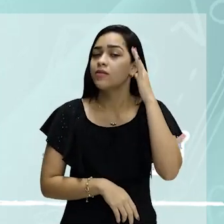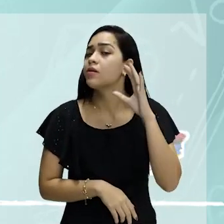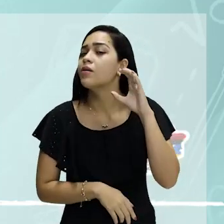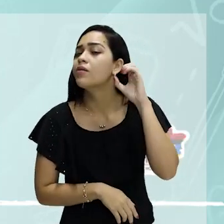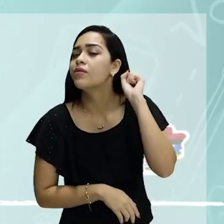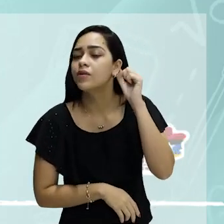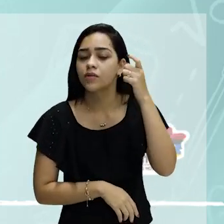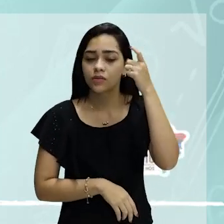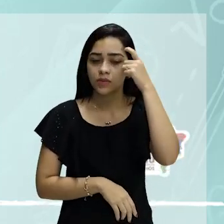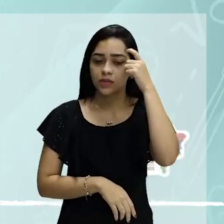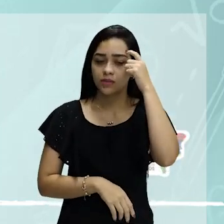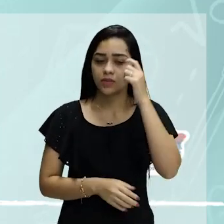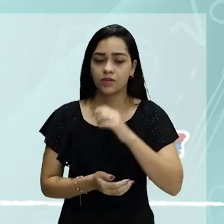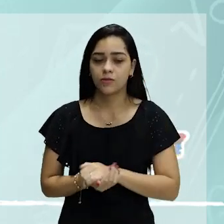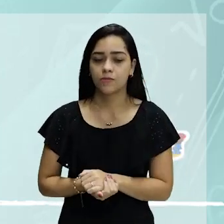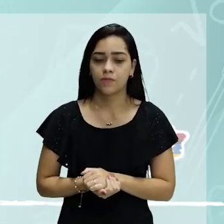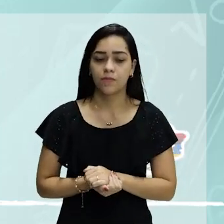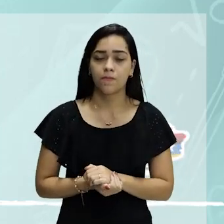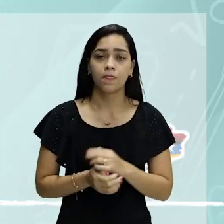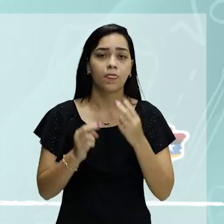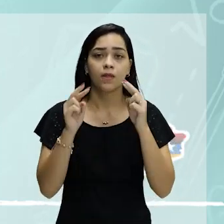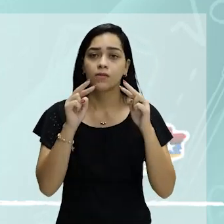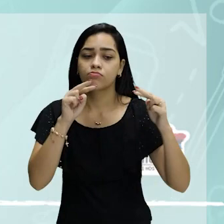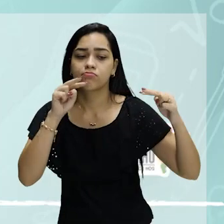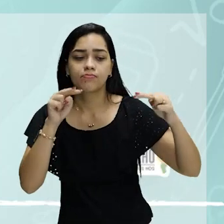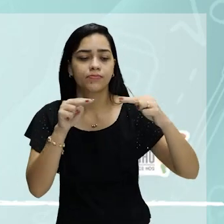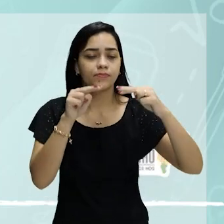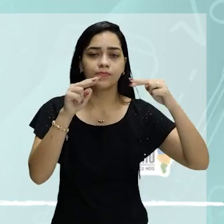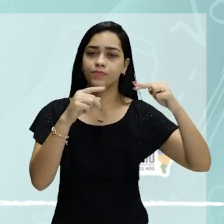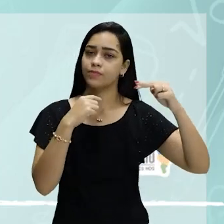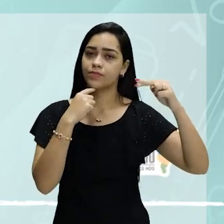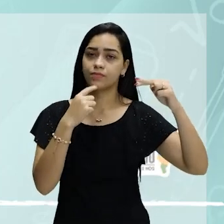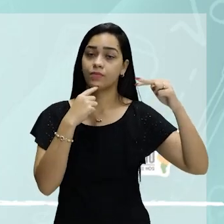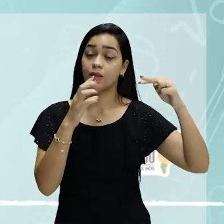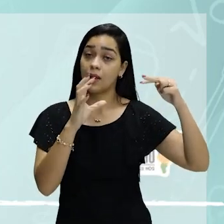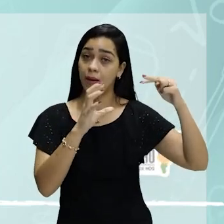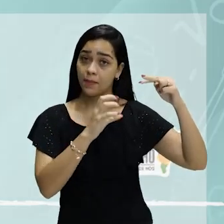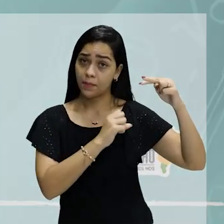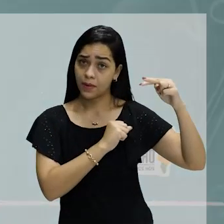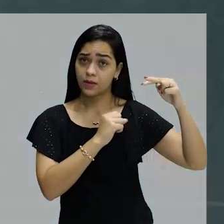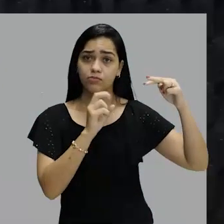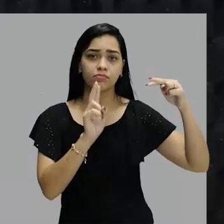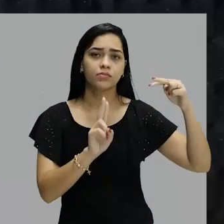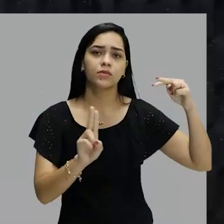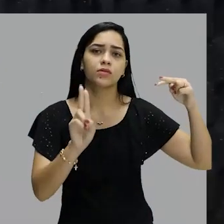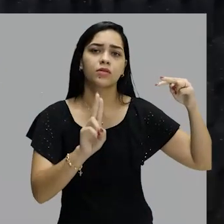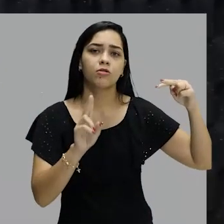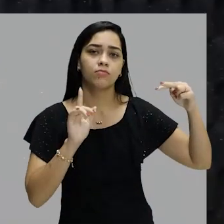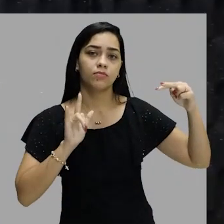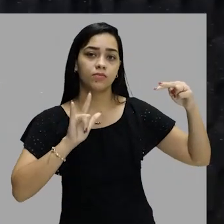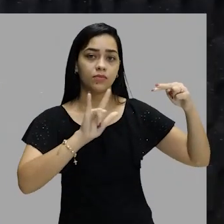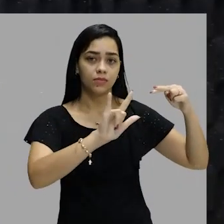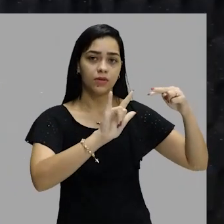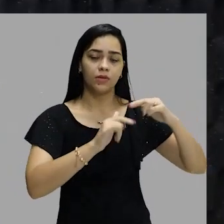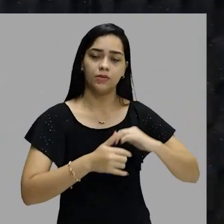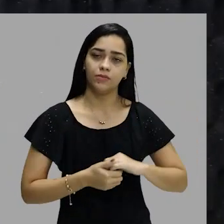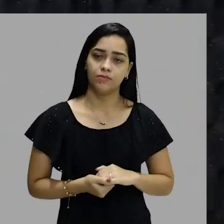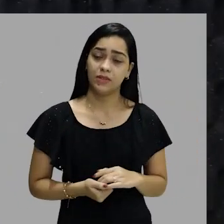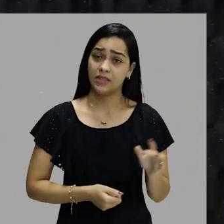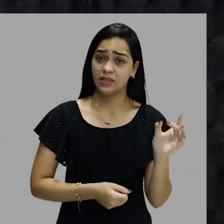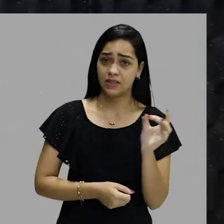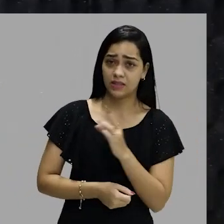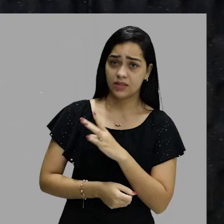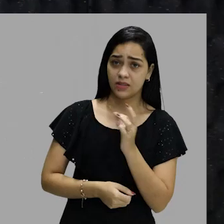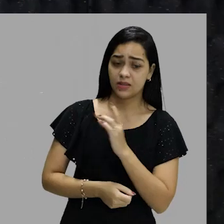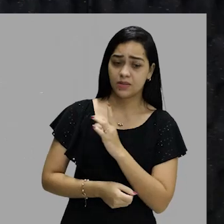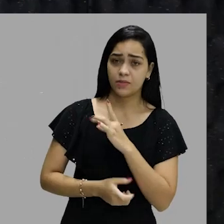seus pensamentos, segui-la sem poder fitar os olhos, amá-la sem ousar dizer que amamos, e temendo roçar